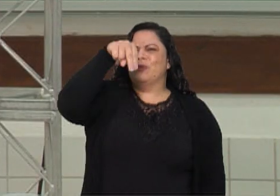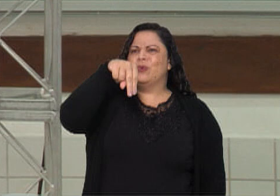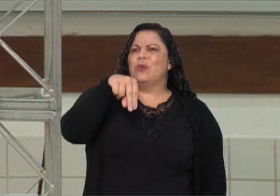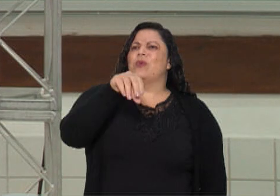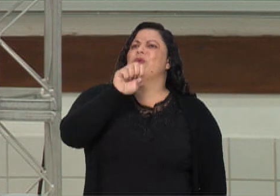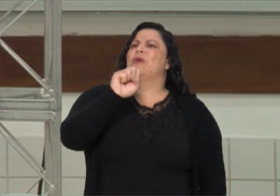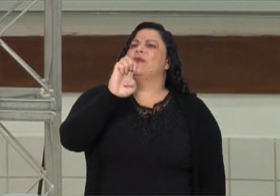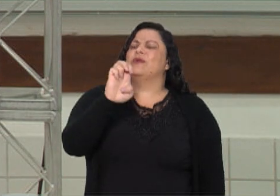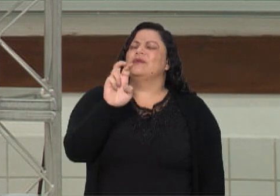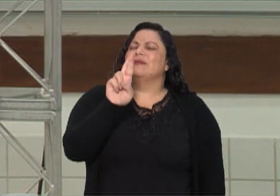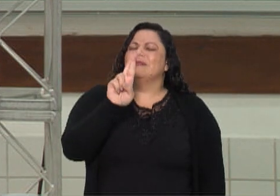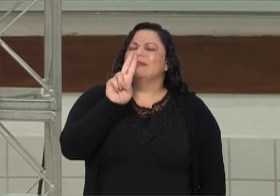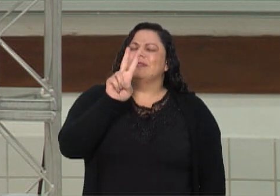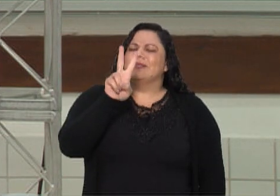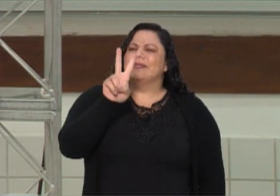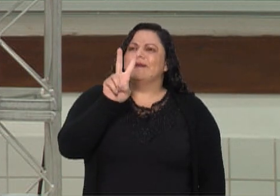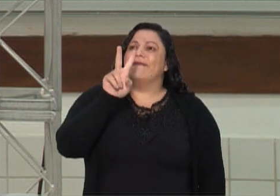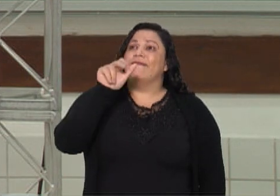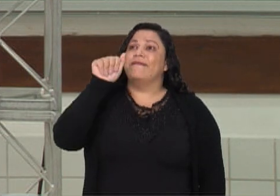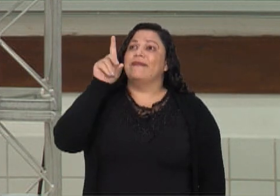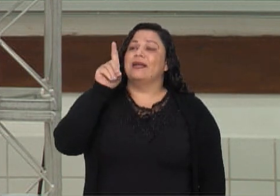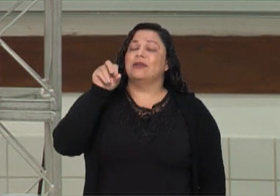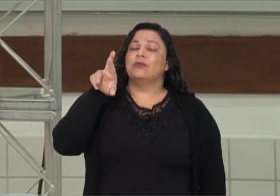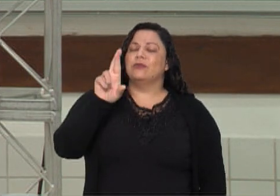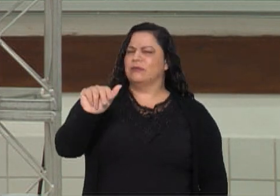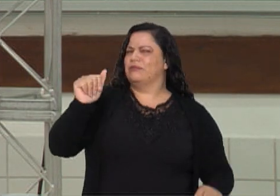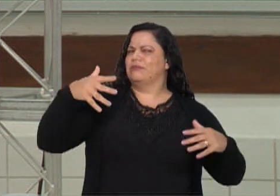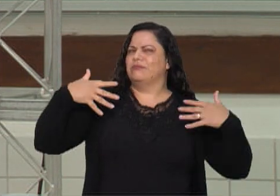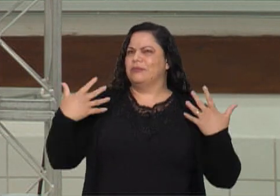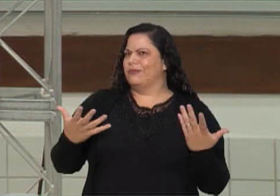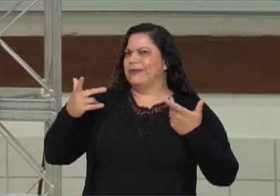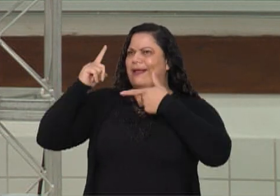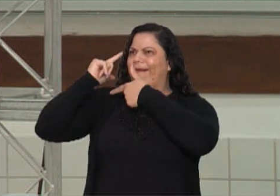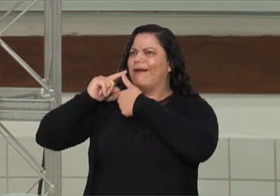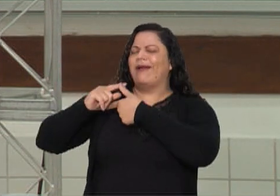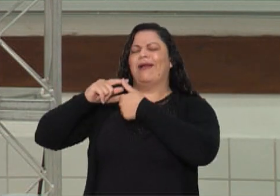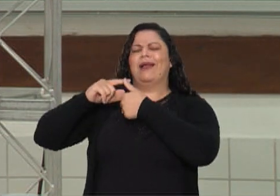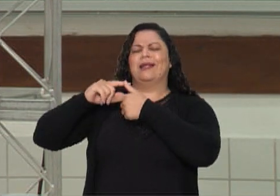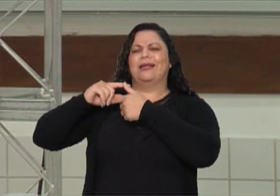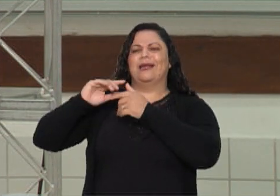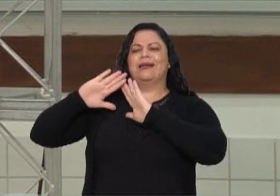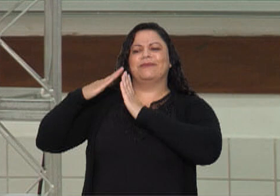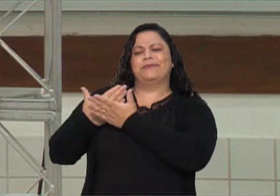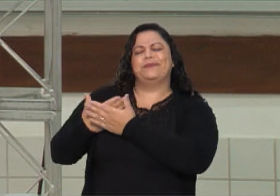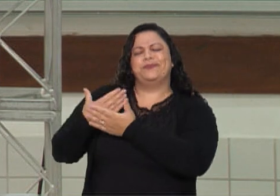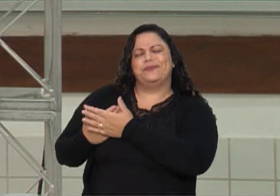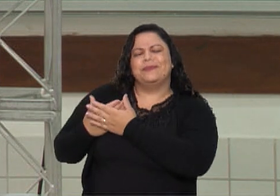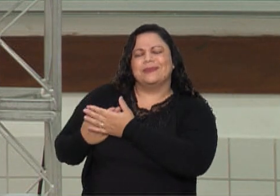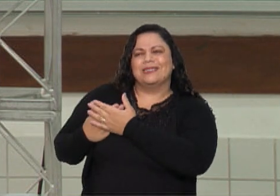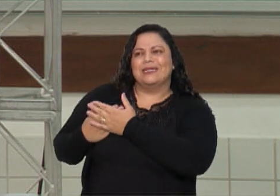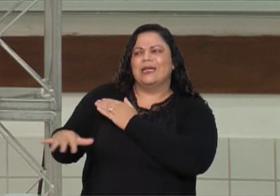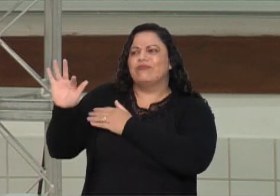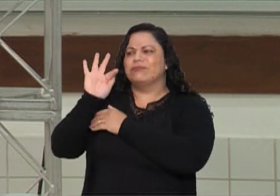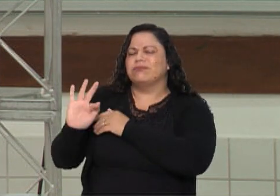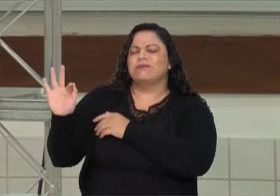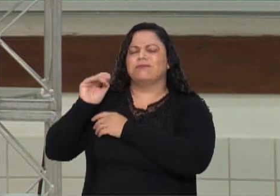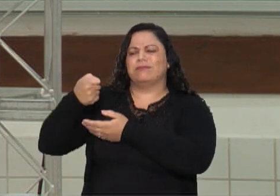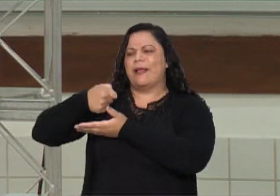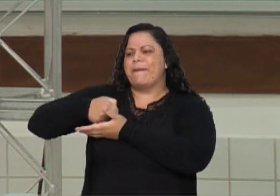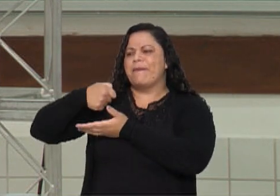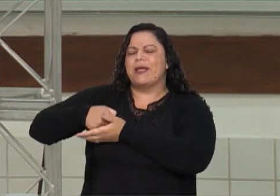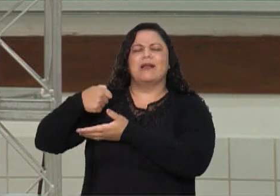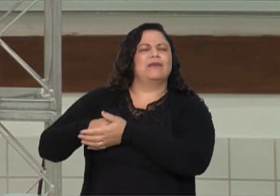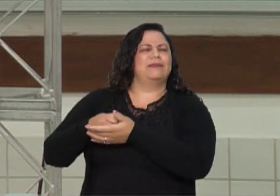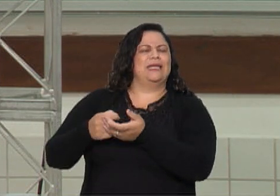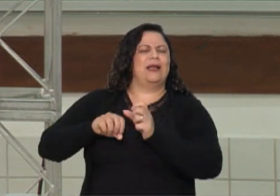conservadora? Essa arte conservadora, pessoal, é aquela acadêmica, aquela que ensinavam